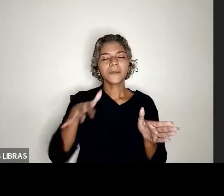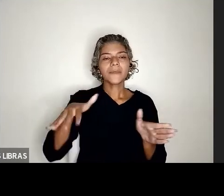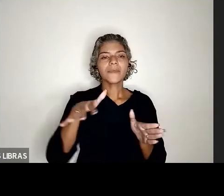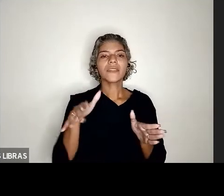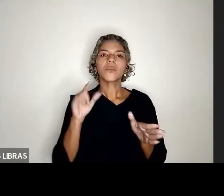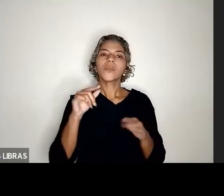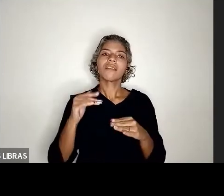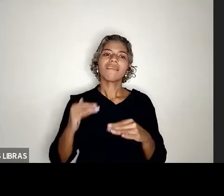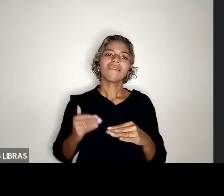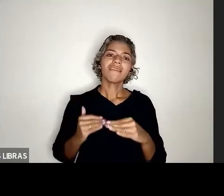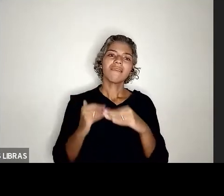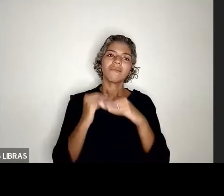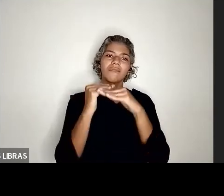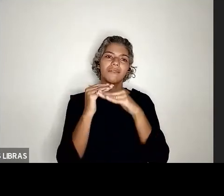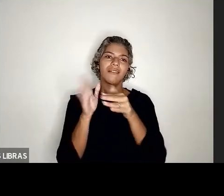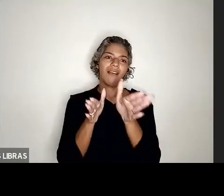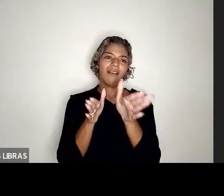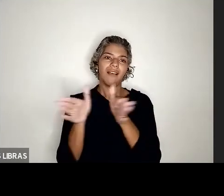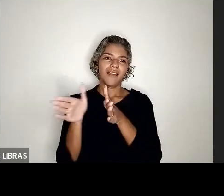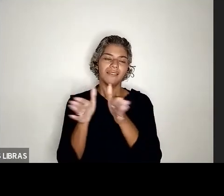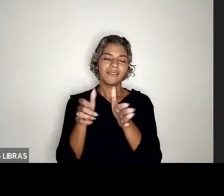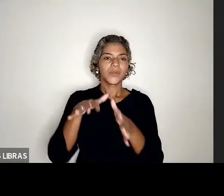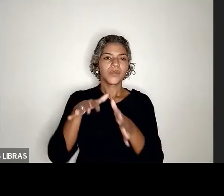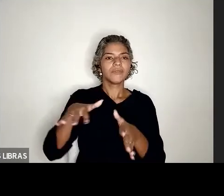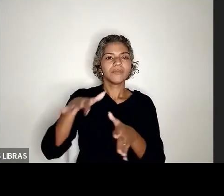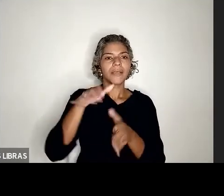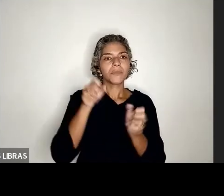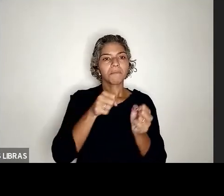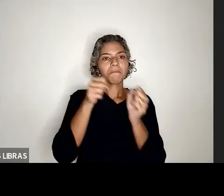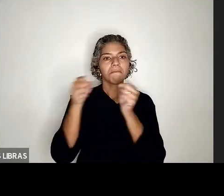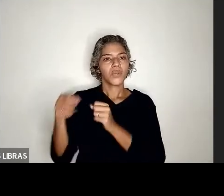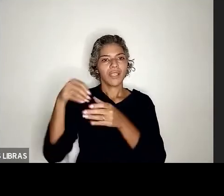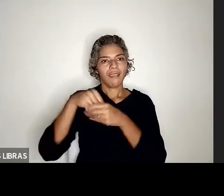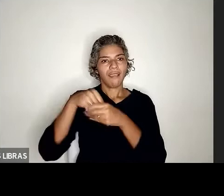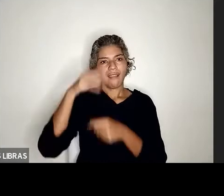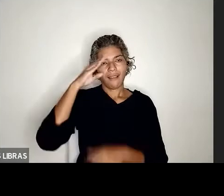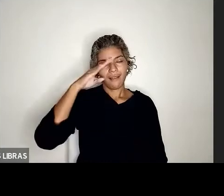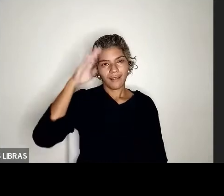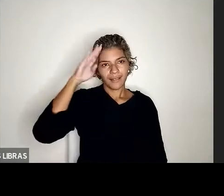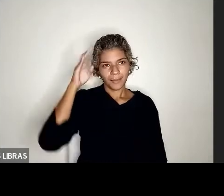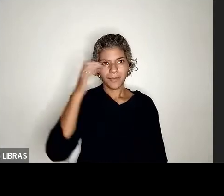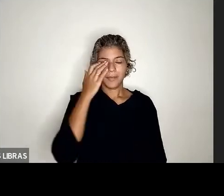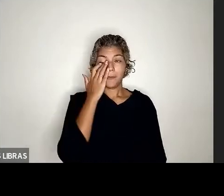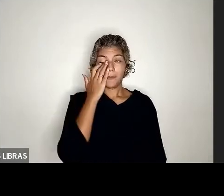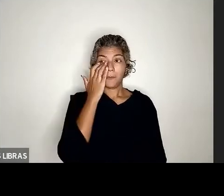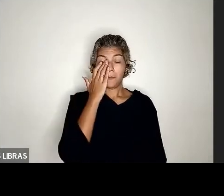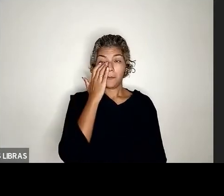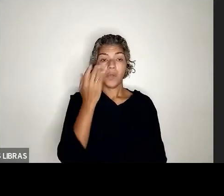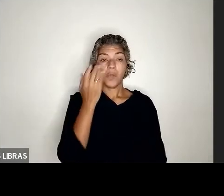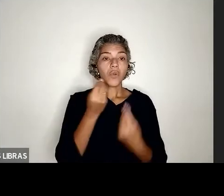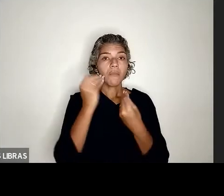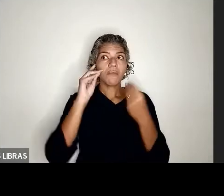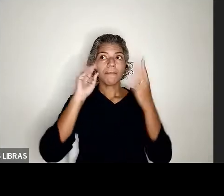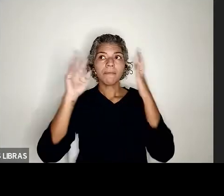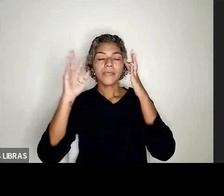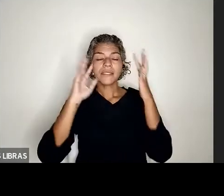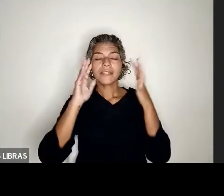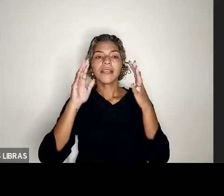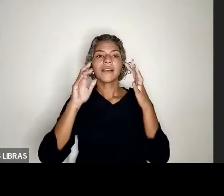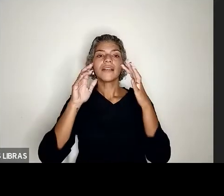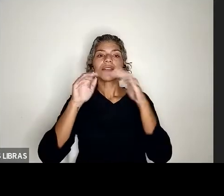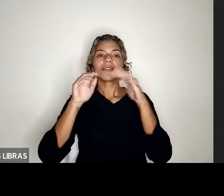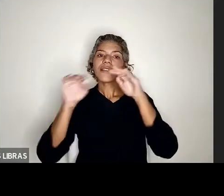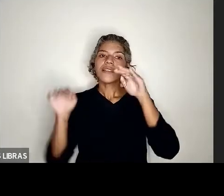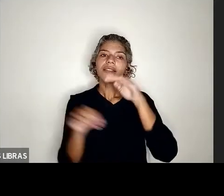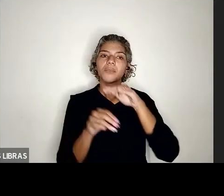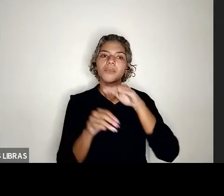espaços de poder no interior da academia, né? Diz respeito a pensar as desigualdades de gênero na academia e